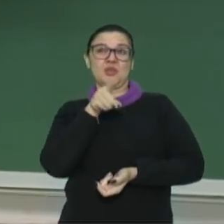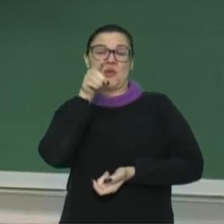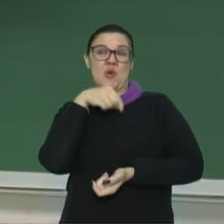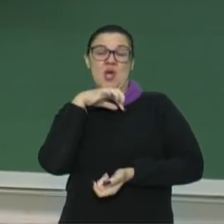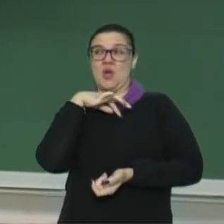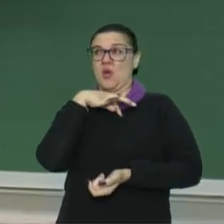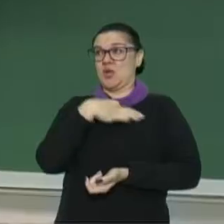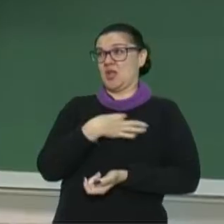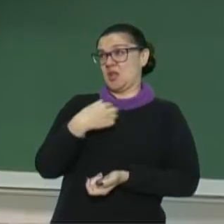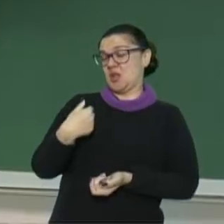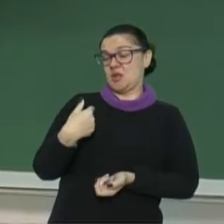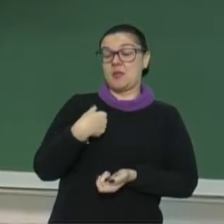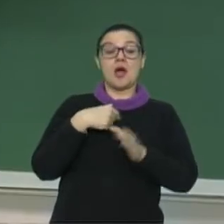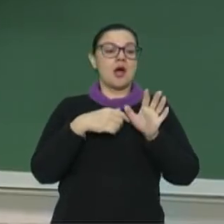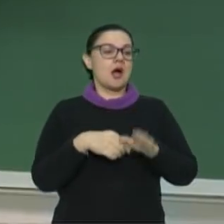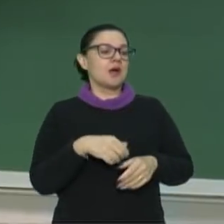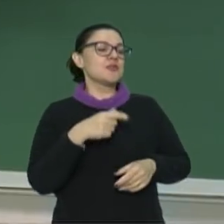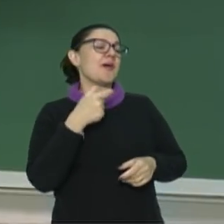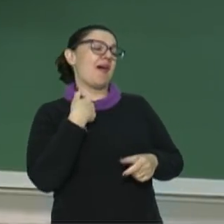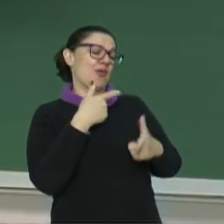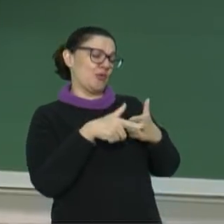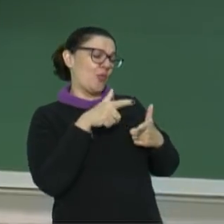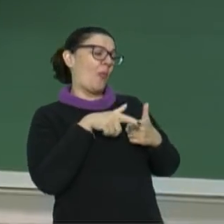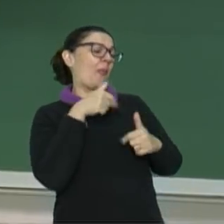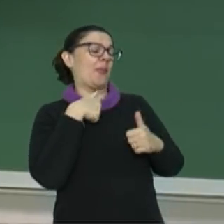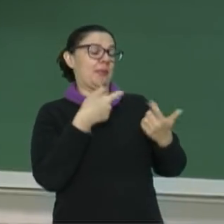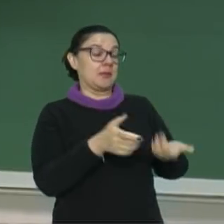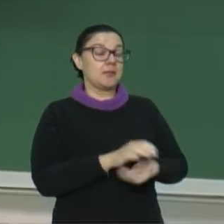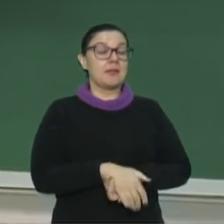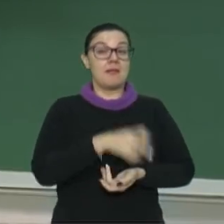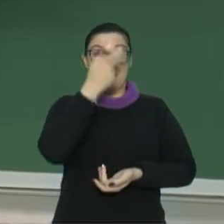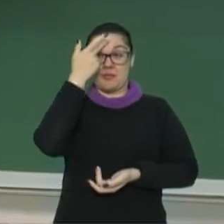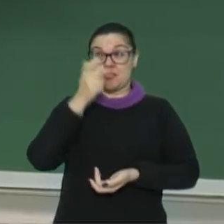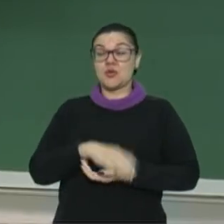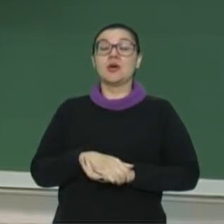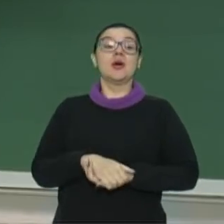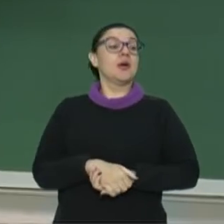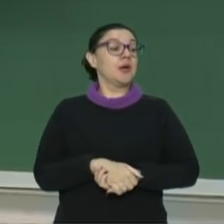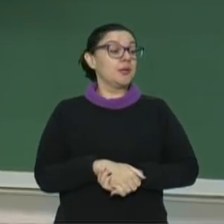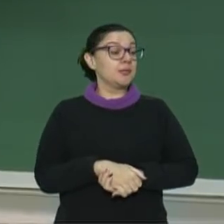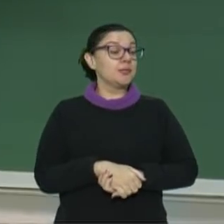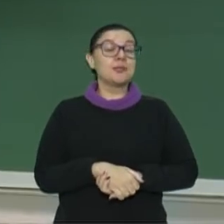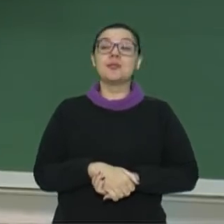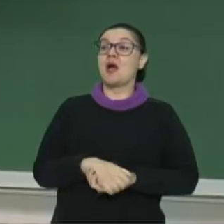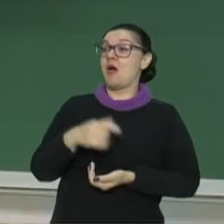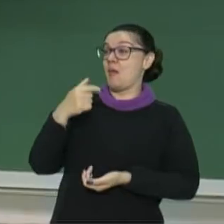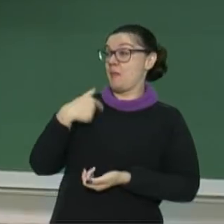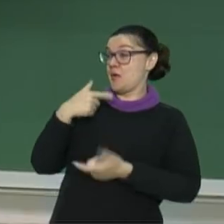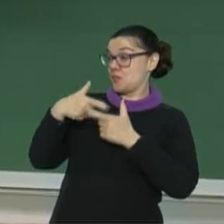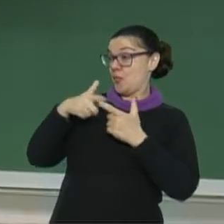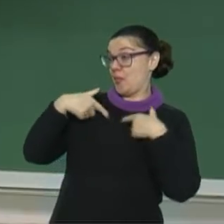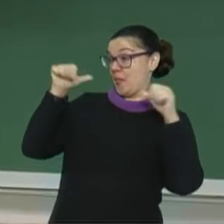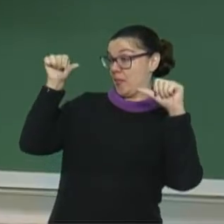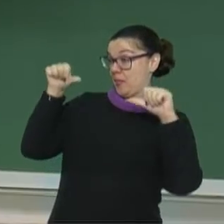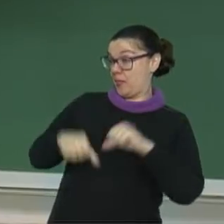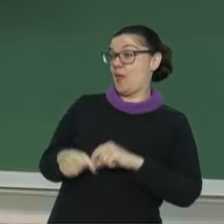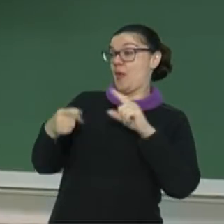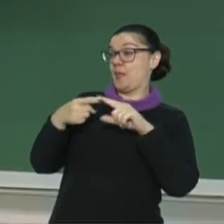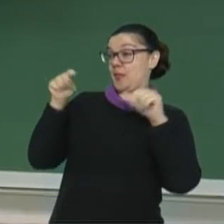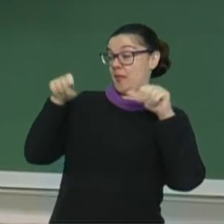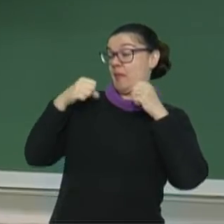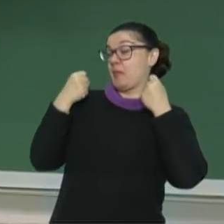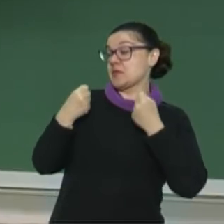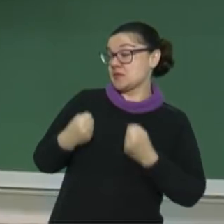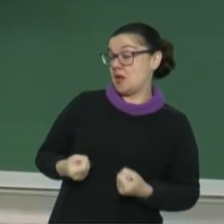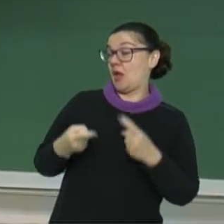ela, normalmente, se você diz assim, eu tô passando por um problema, ela vai ouvir um pouquinho e daqui a pouco ela vai começar a falar do problema dela, vai dizer que o problema dela é